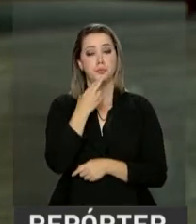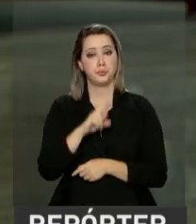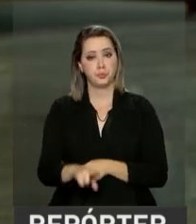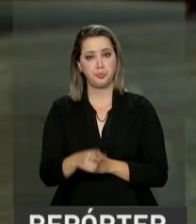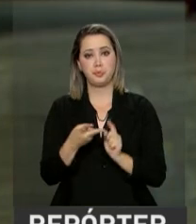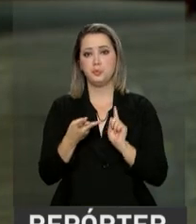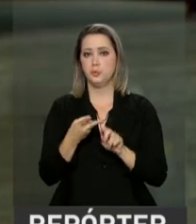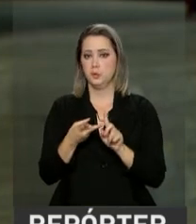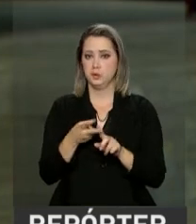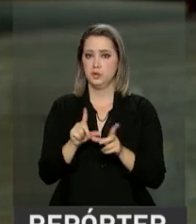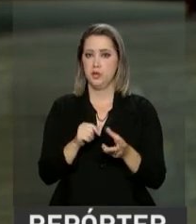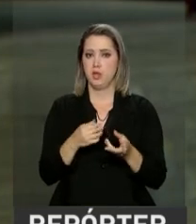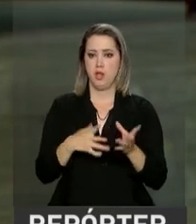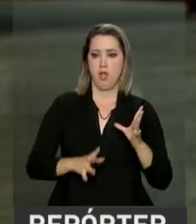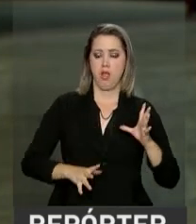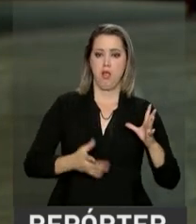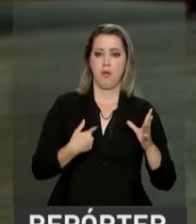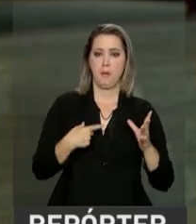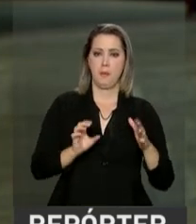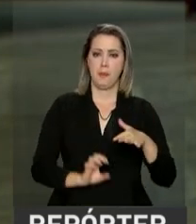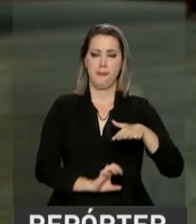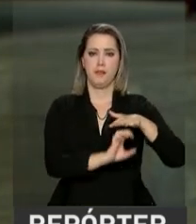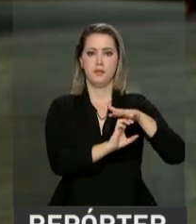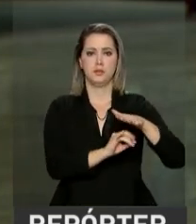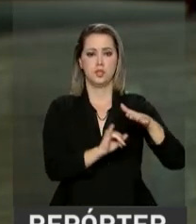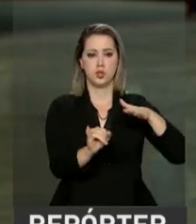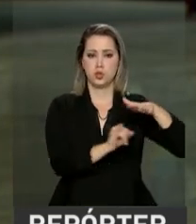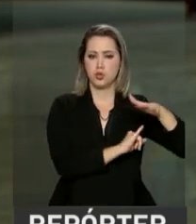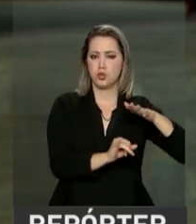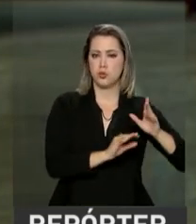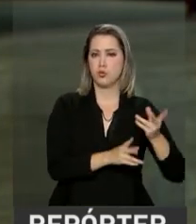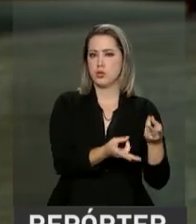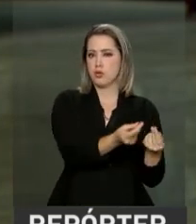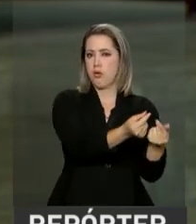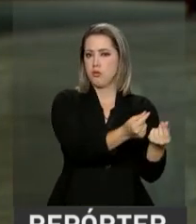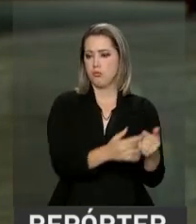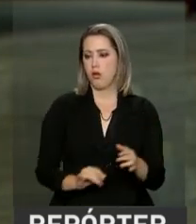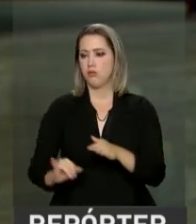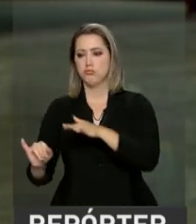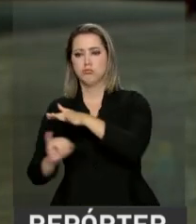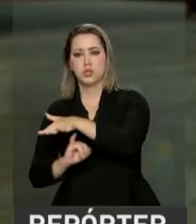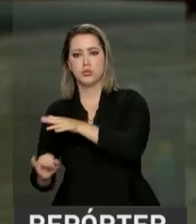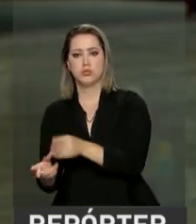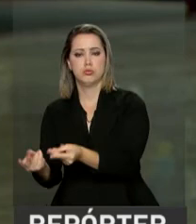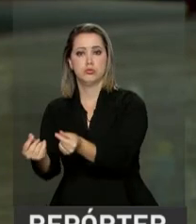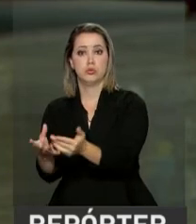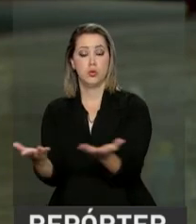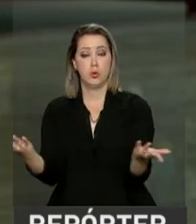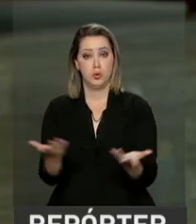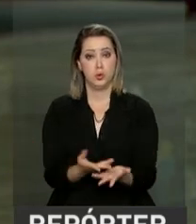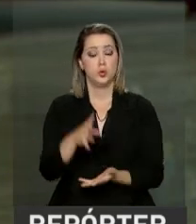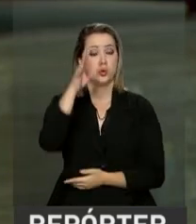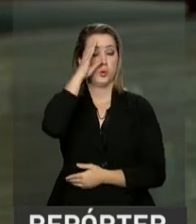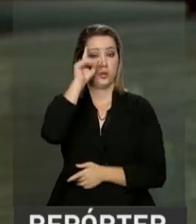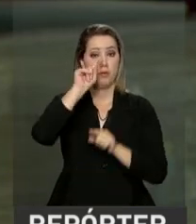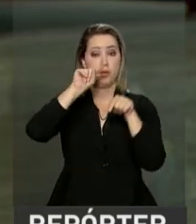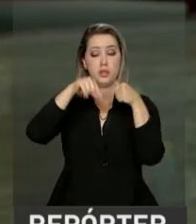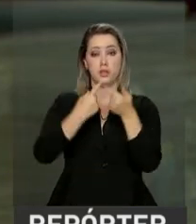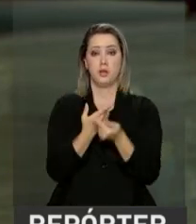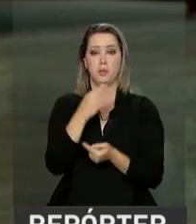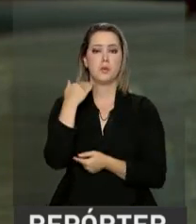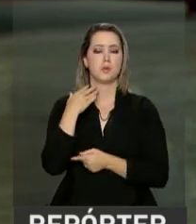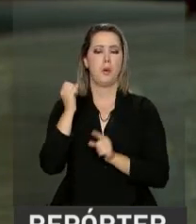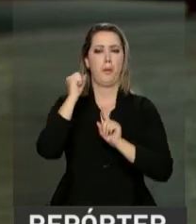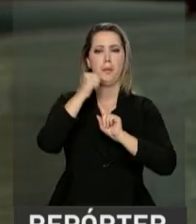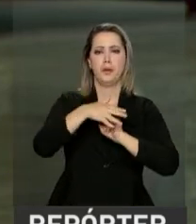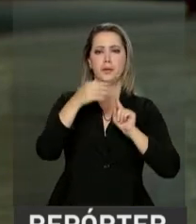juros é uma competição entre as instituições financeiras. Por exemplo, nesta quarta-feira, logo depois que o Banco Central